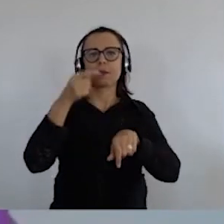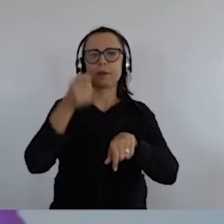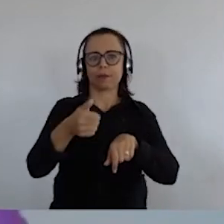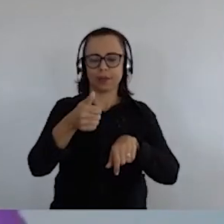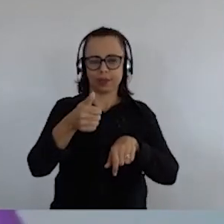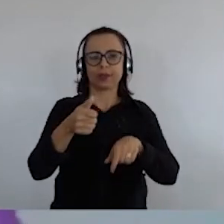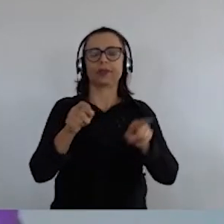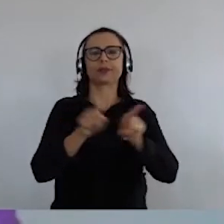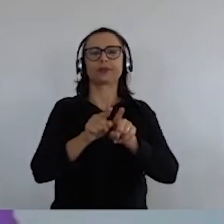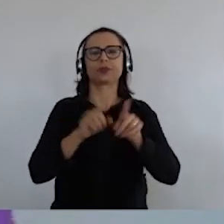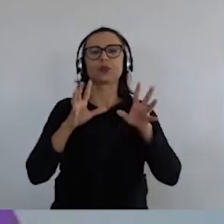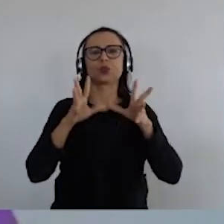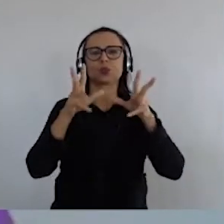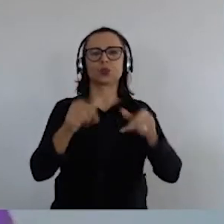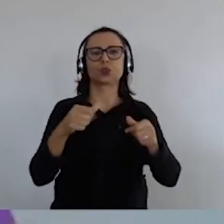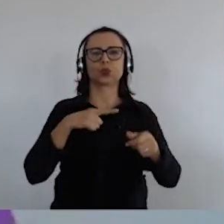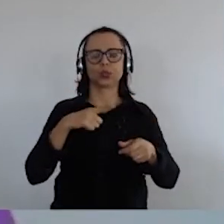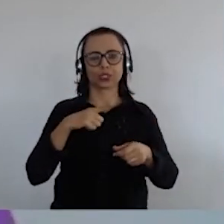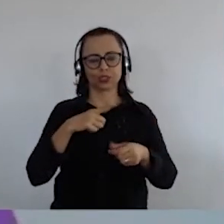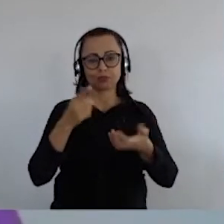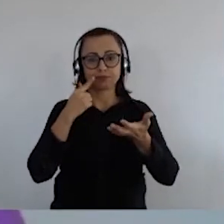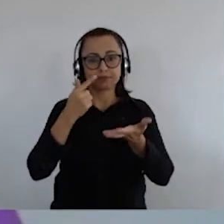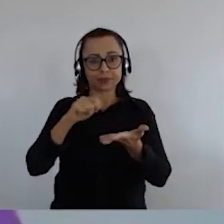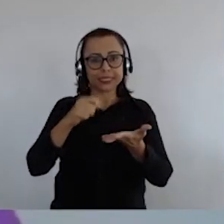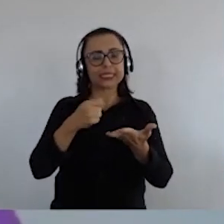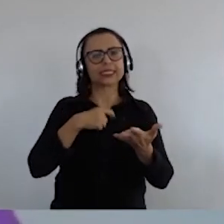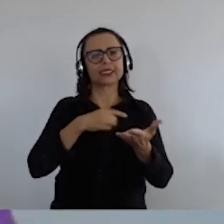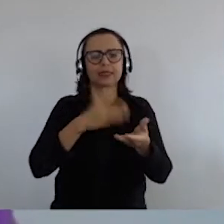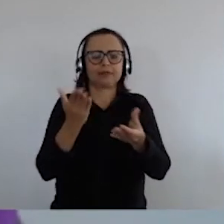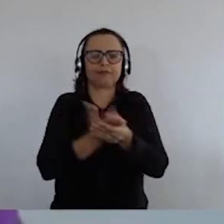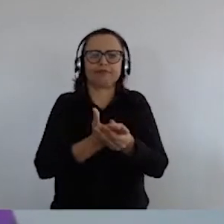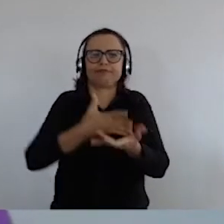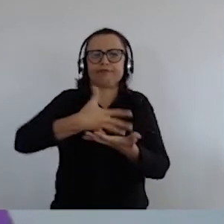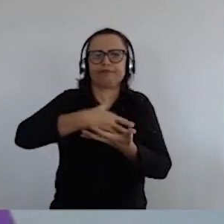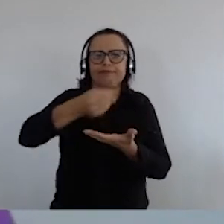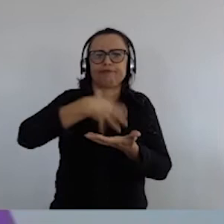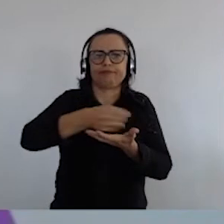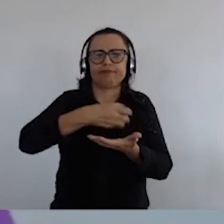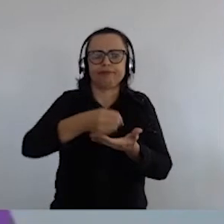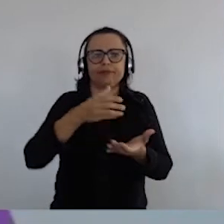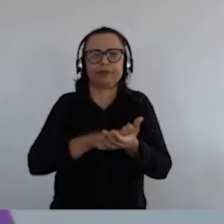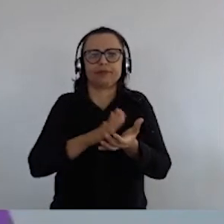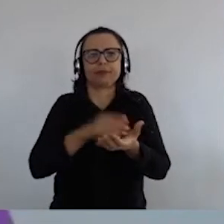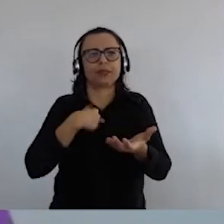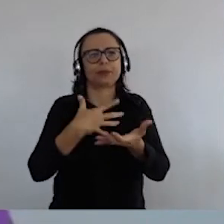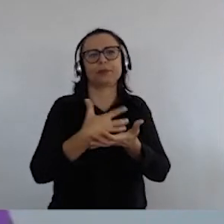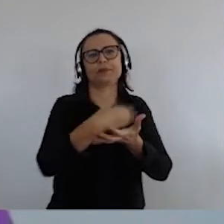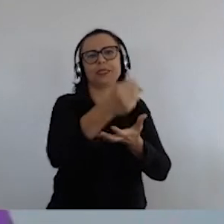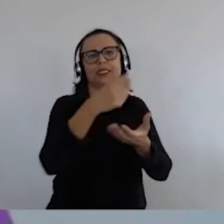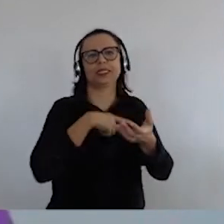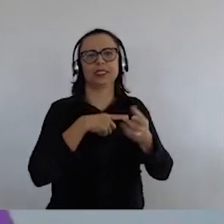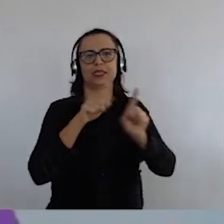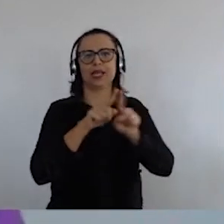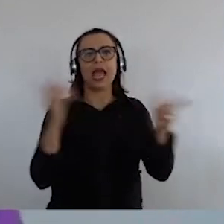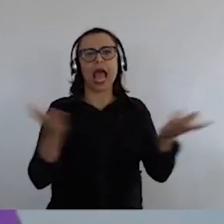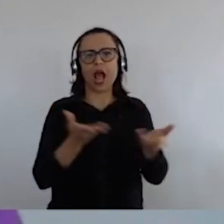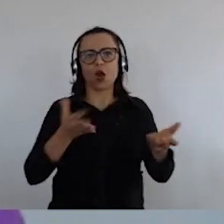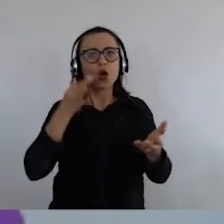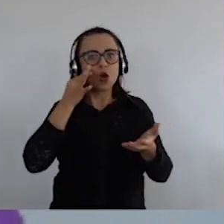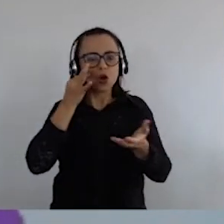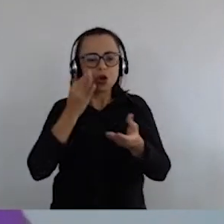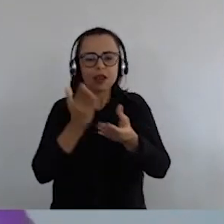imediata. Tudo deve ser digitalizado. Não há mais tempo para ter processo físico no Brasil.